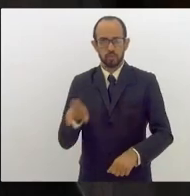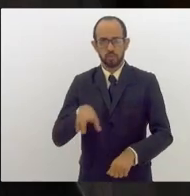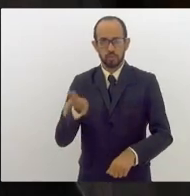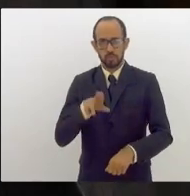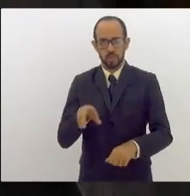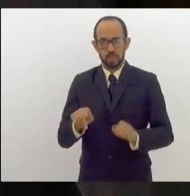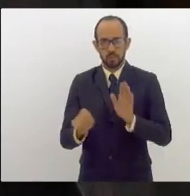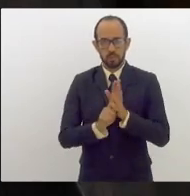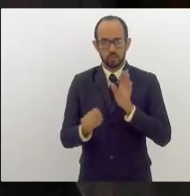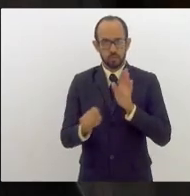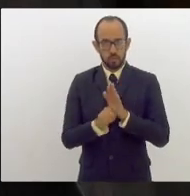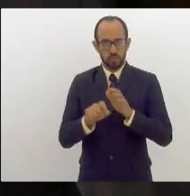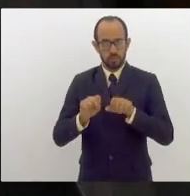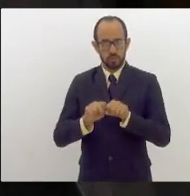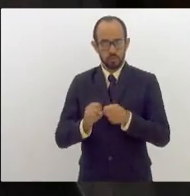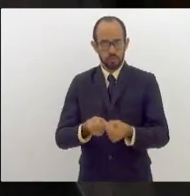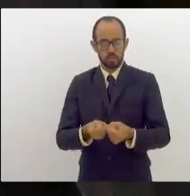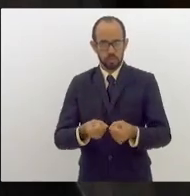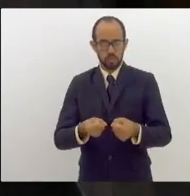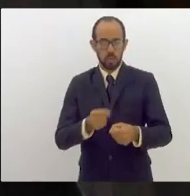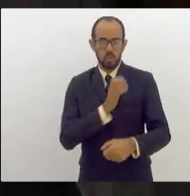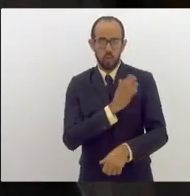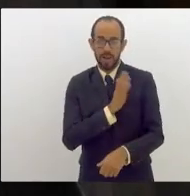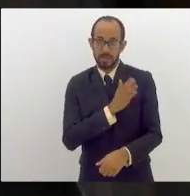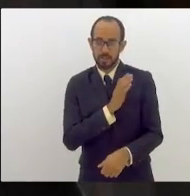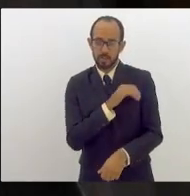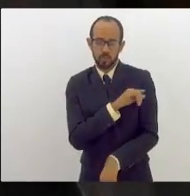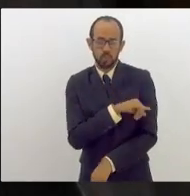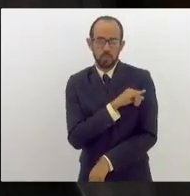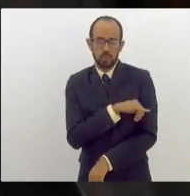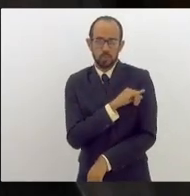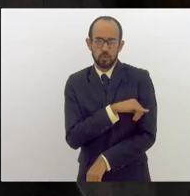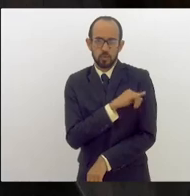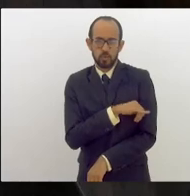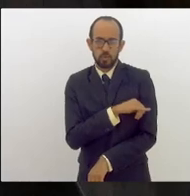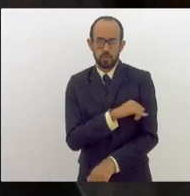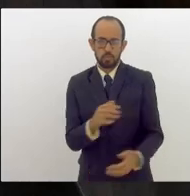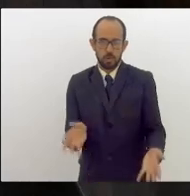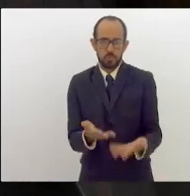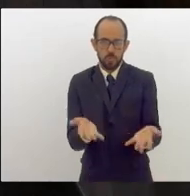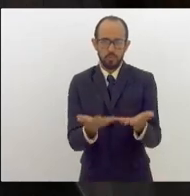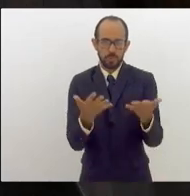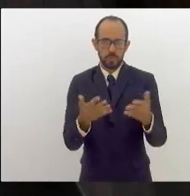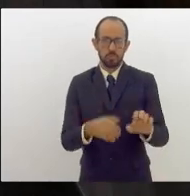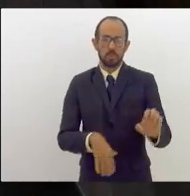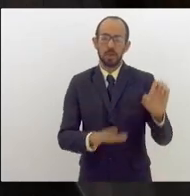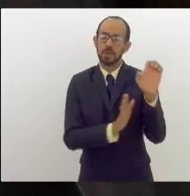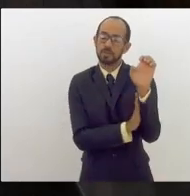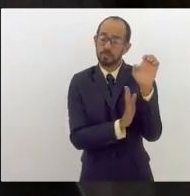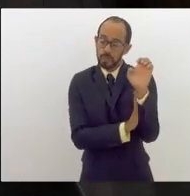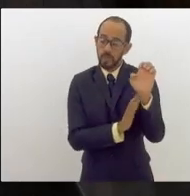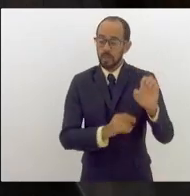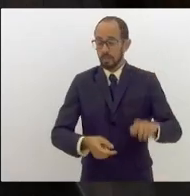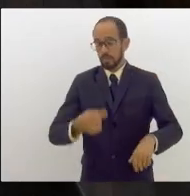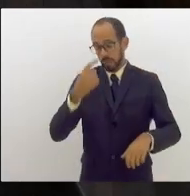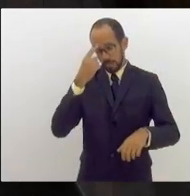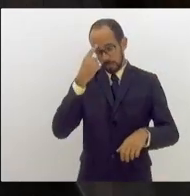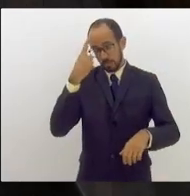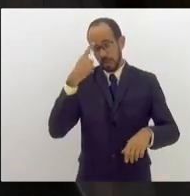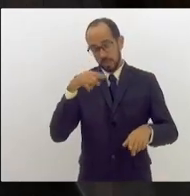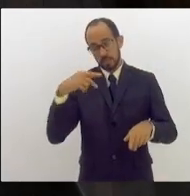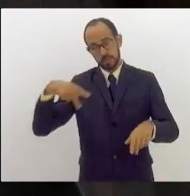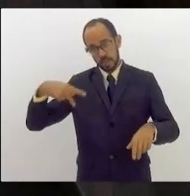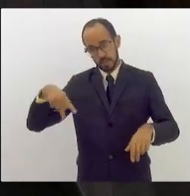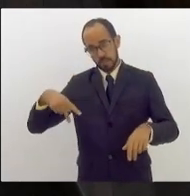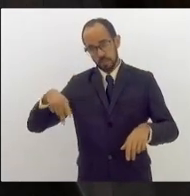uma destruição no coração do Rio de Janeiro é promovida pela esquerda pela militância ideológica igual o que